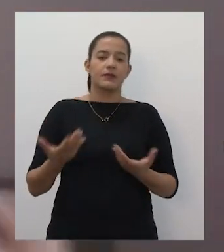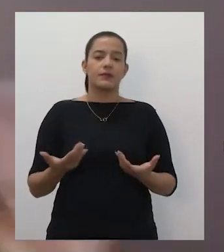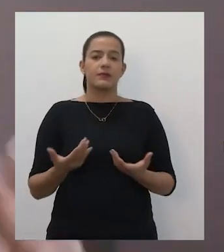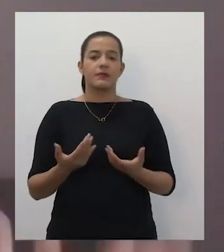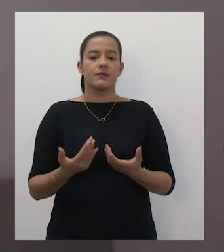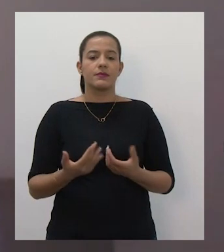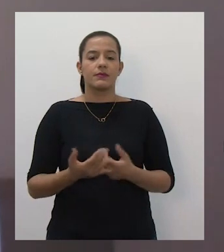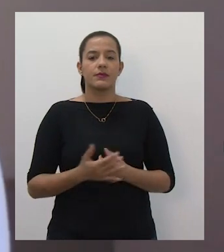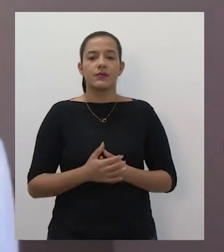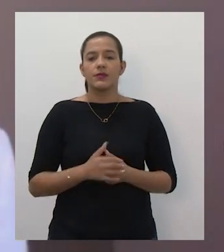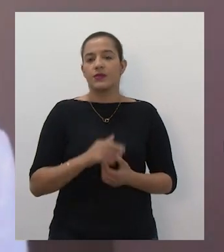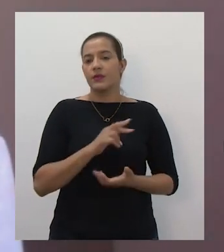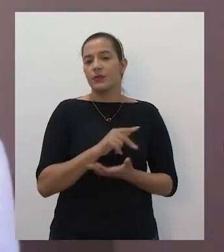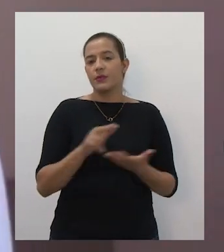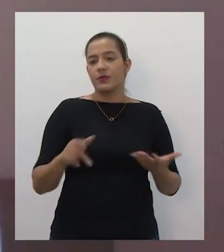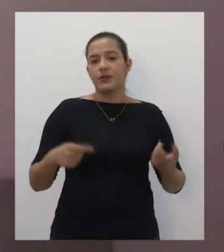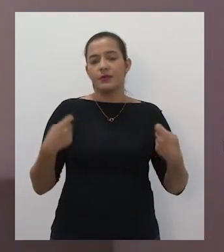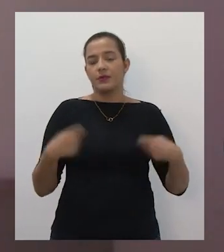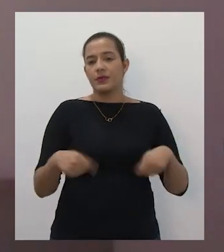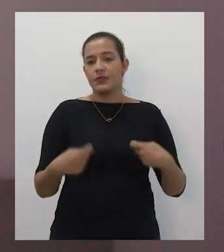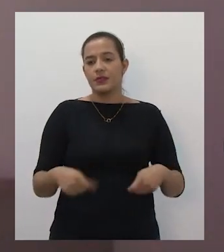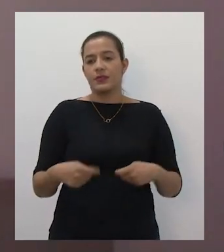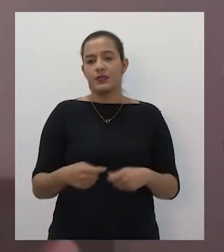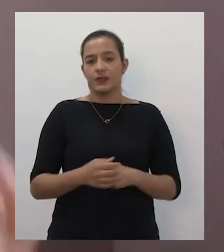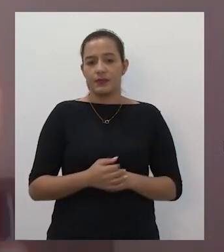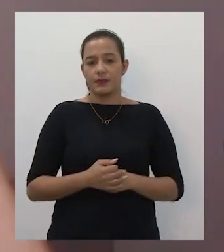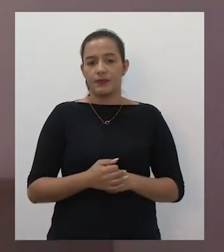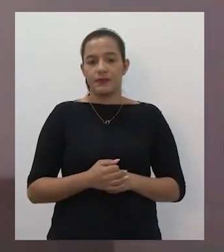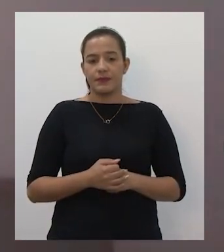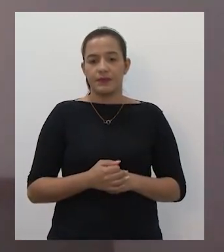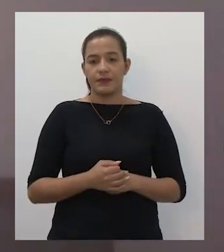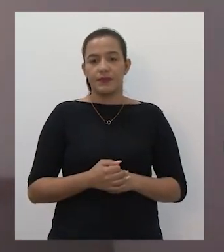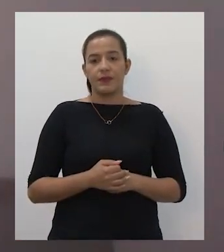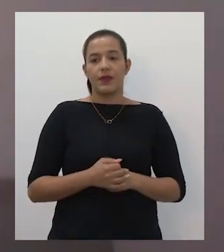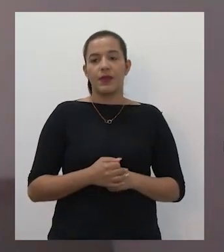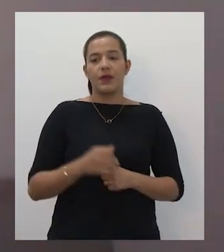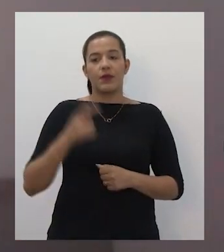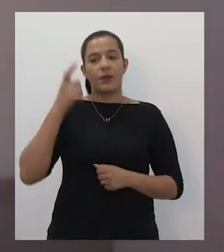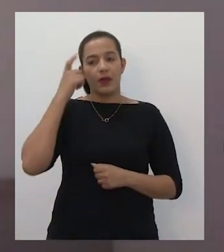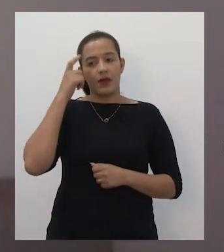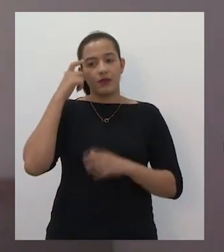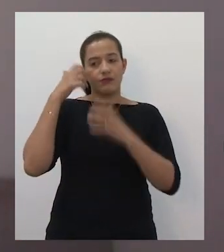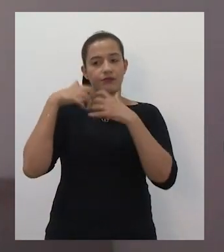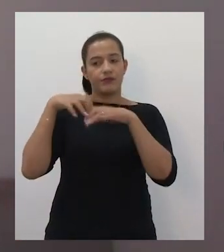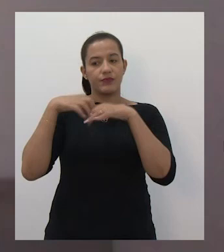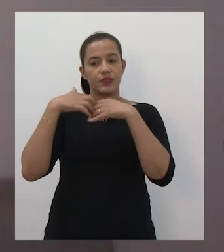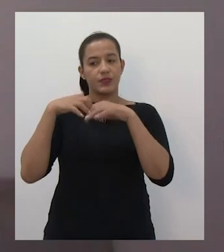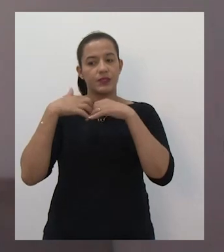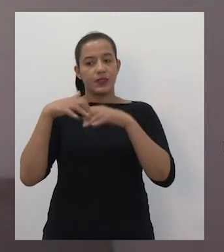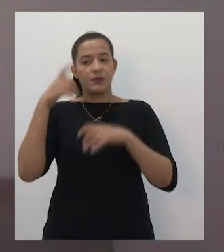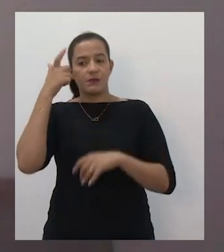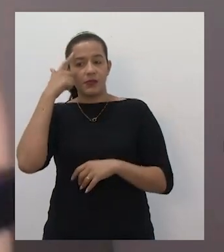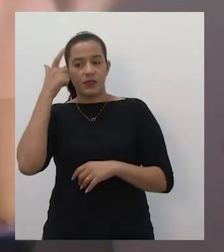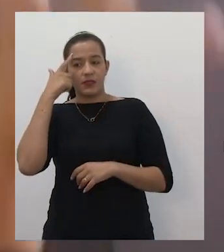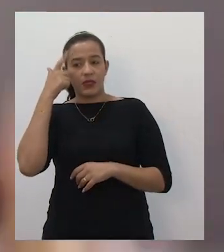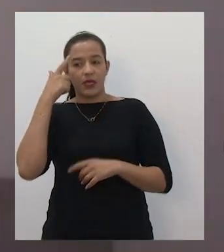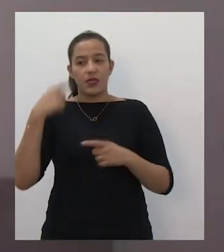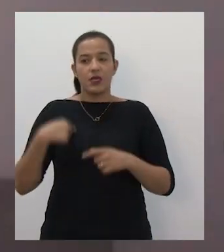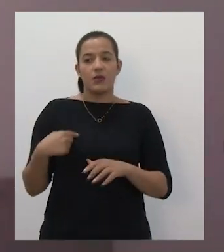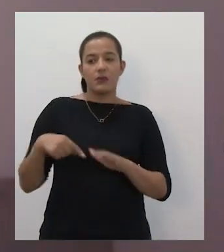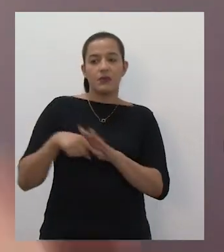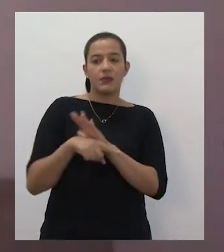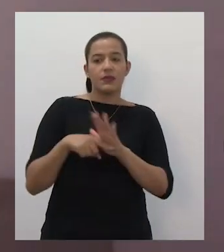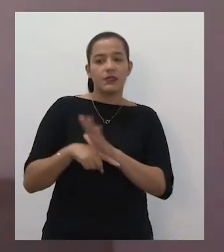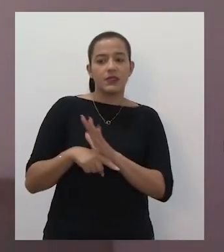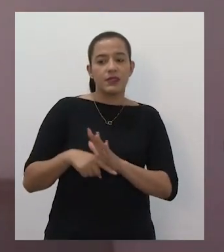a gente tem que lançar mão de ferramentas, sabe? Colocar nossa cabeça também para pensar. Eu pesquisei, aquilo não está